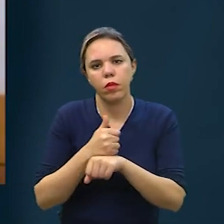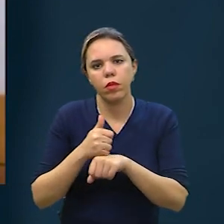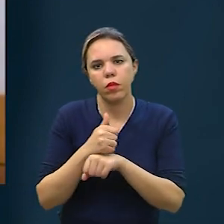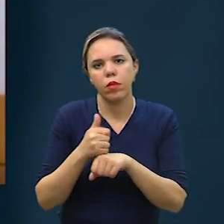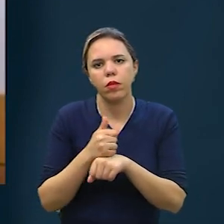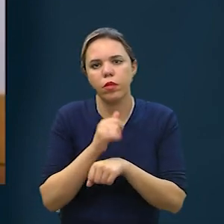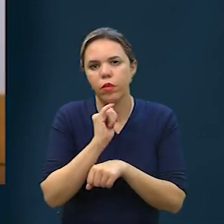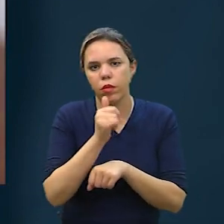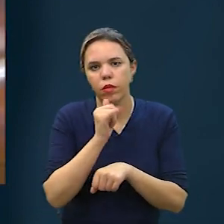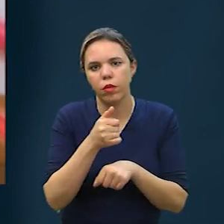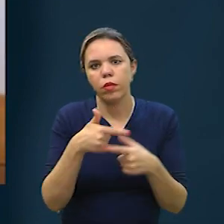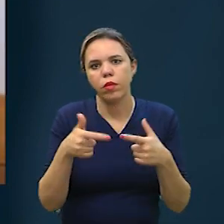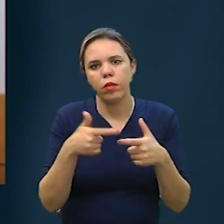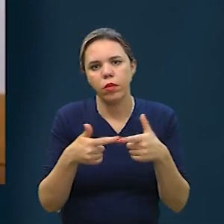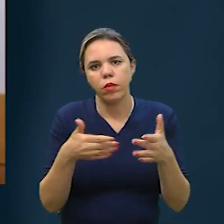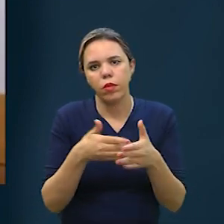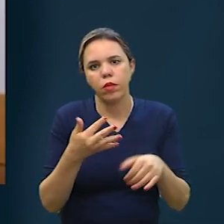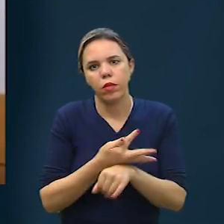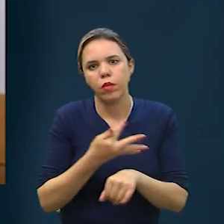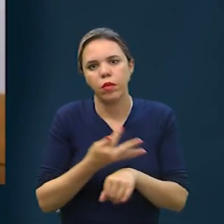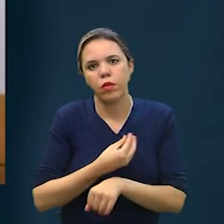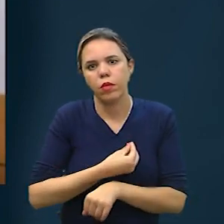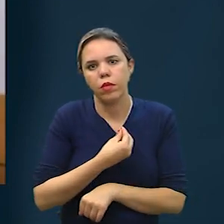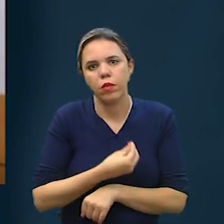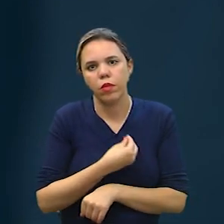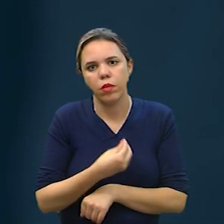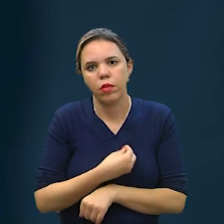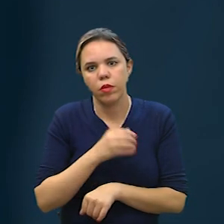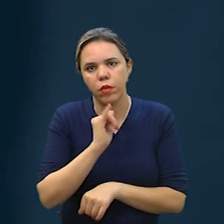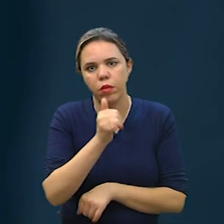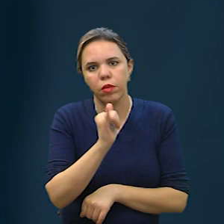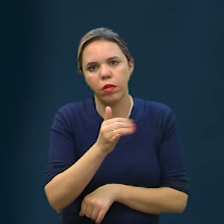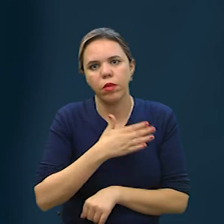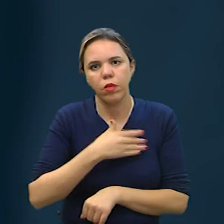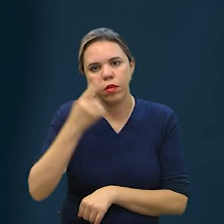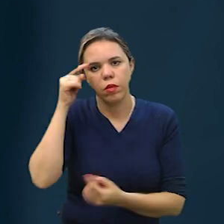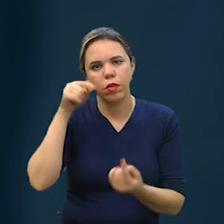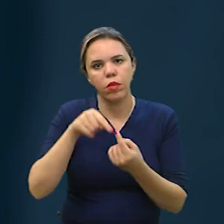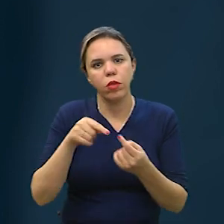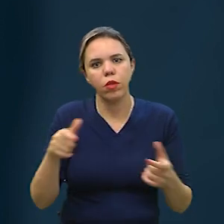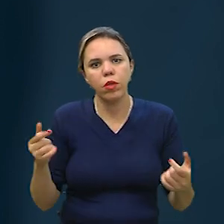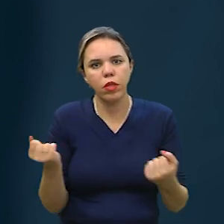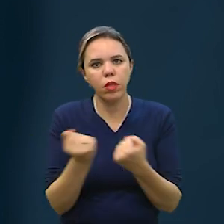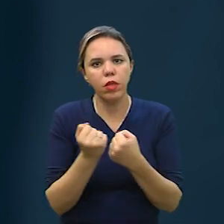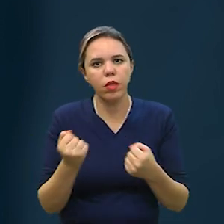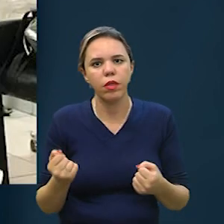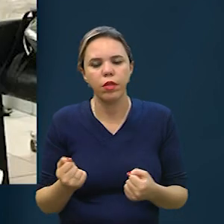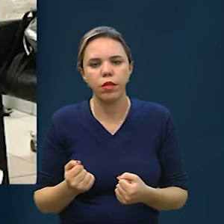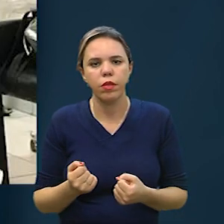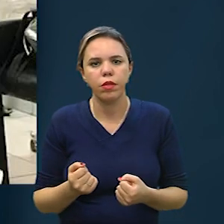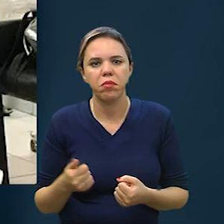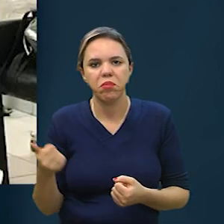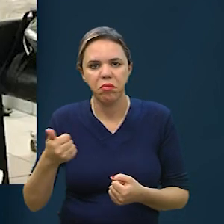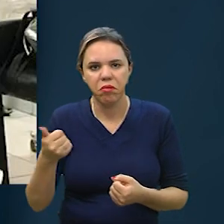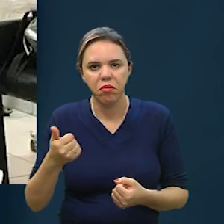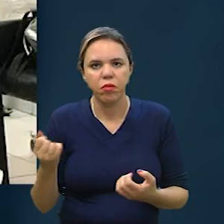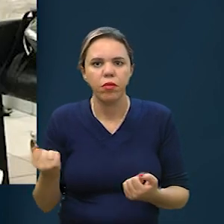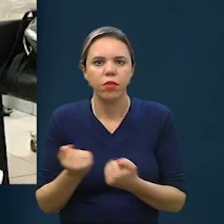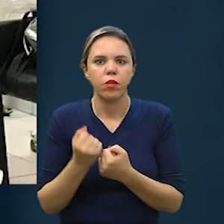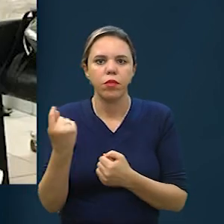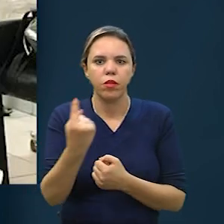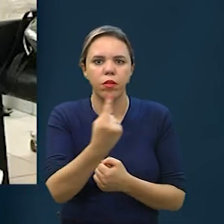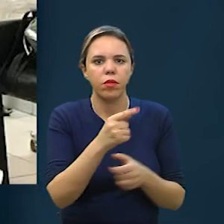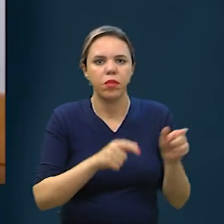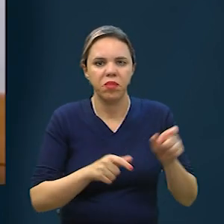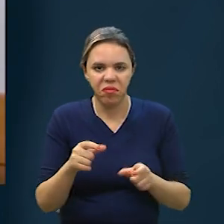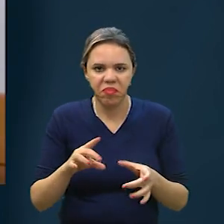equipe, expus a dificuldade do momento que a gente estava vivendo, falei da minha ideia e busquei o apoio delas primeiramente. Fui buscar o apoio de